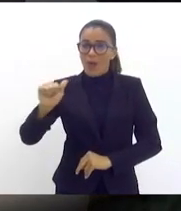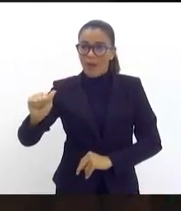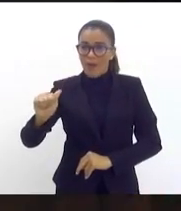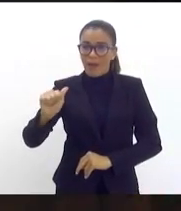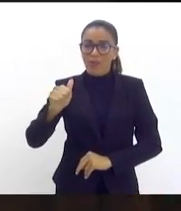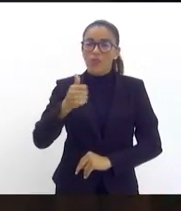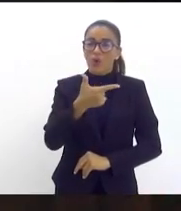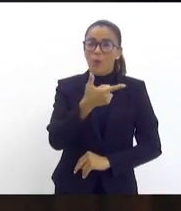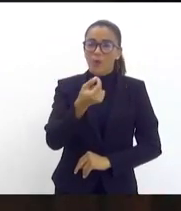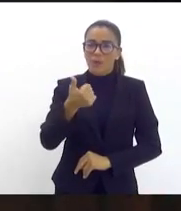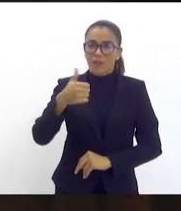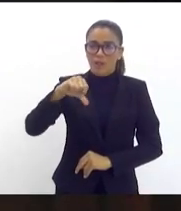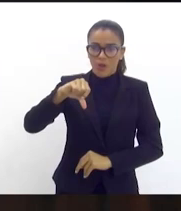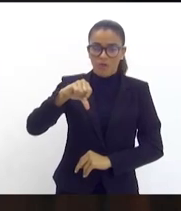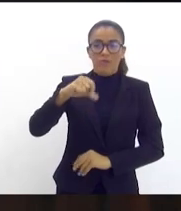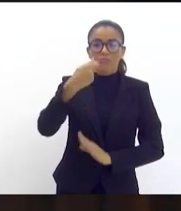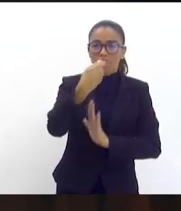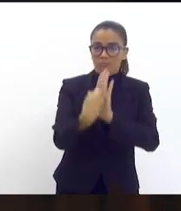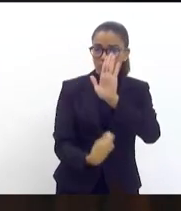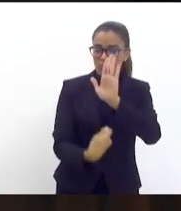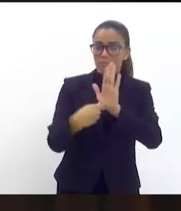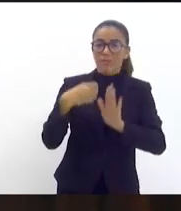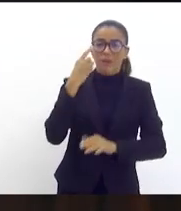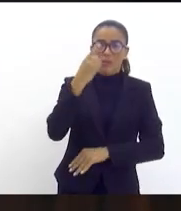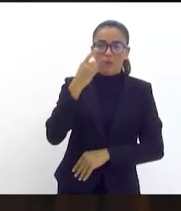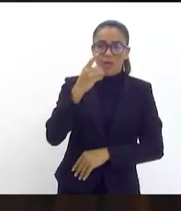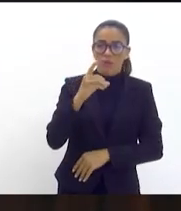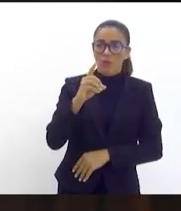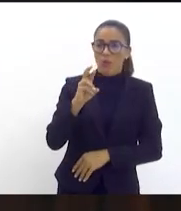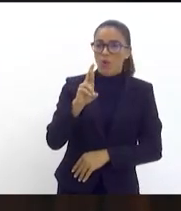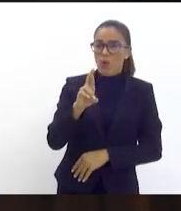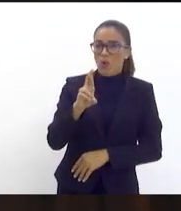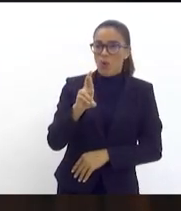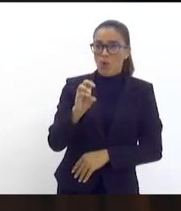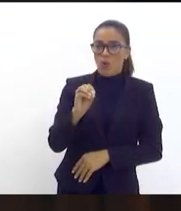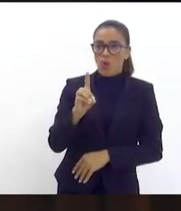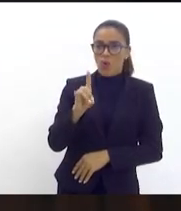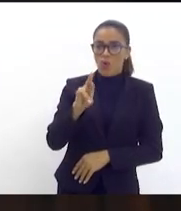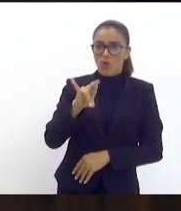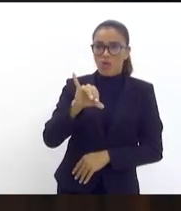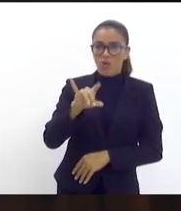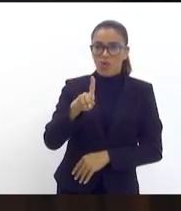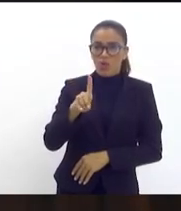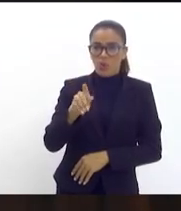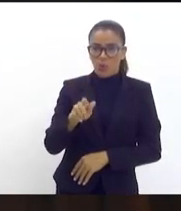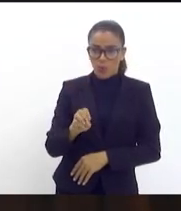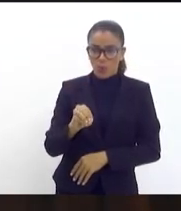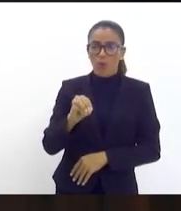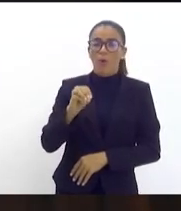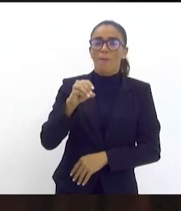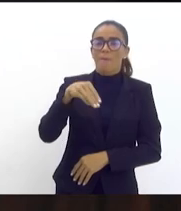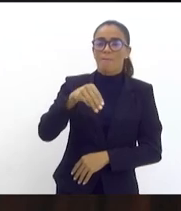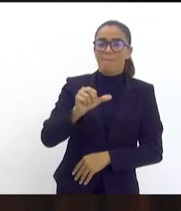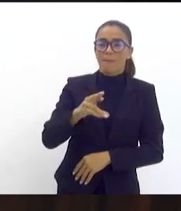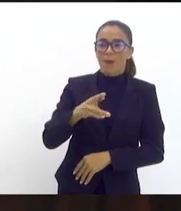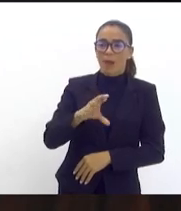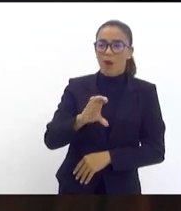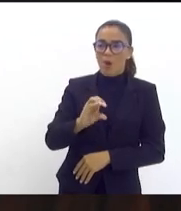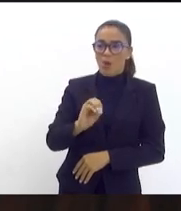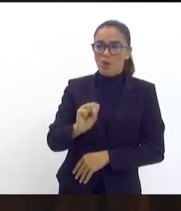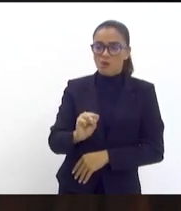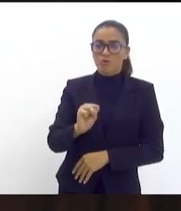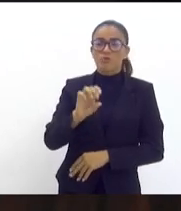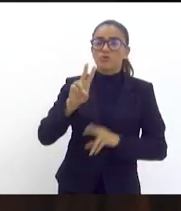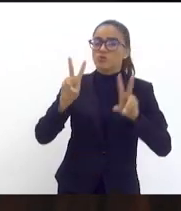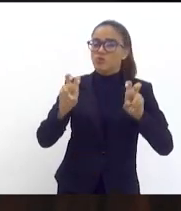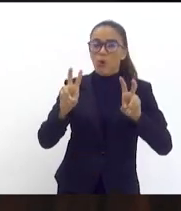de autoria dos deputados Rodrigo Amorim, Felipe Soares e Marcos Miller, que dispõe sobre o